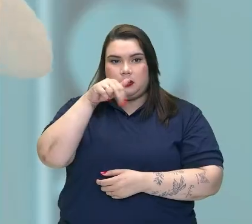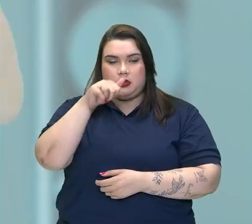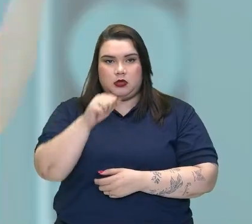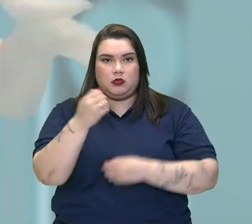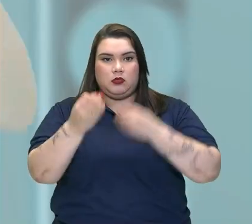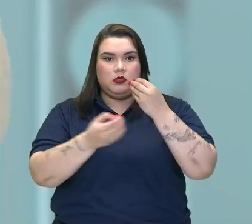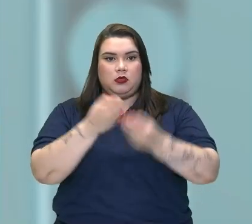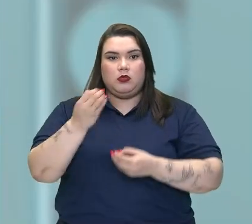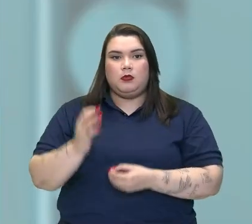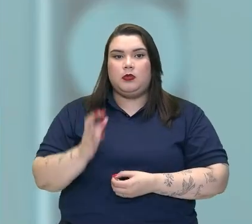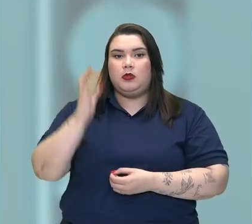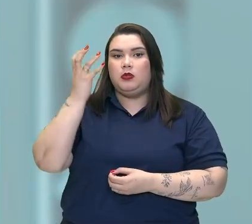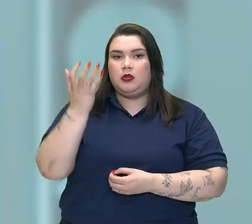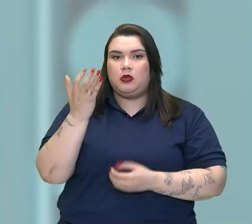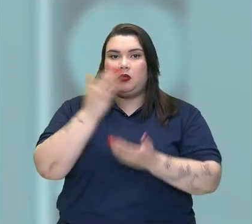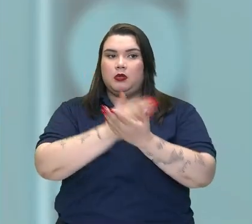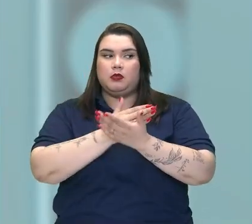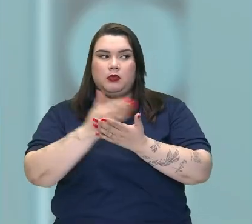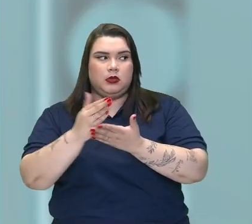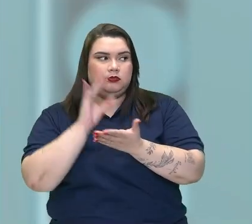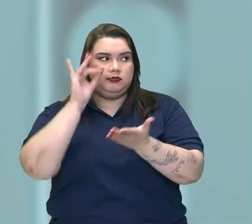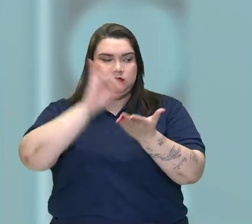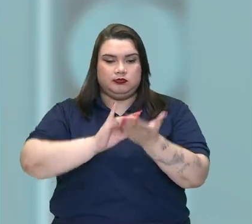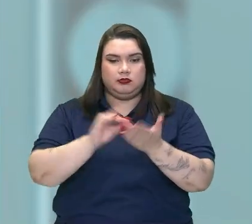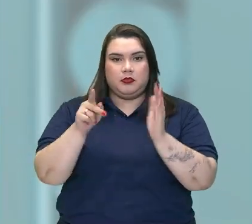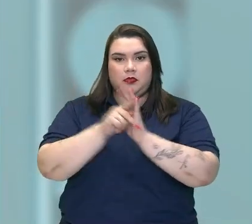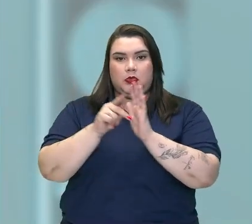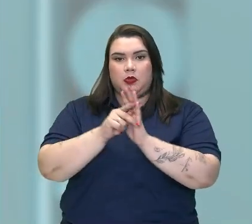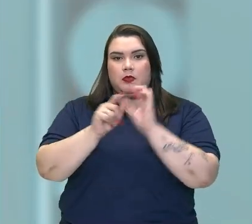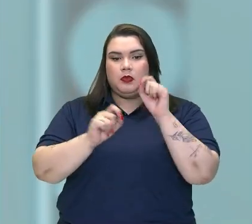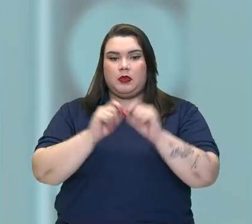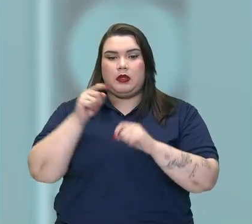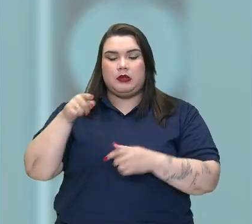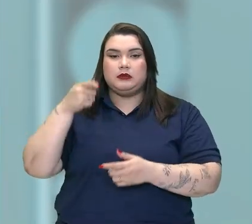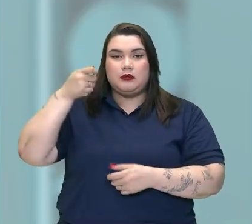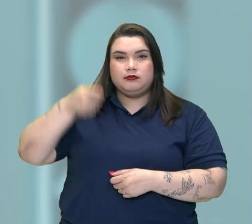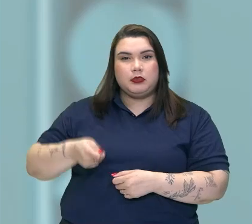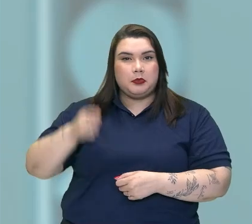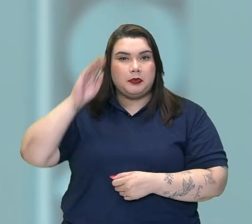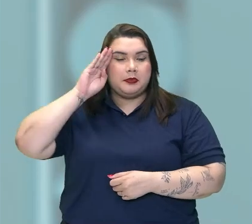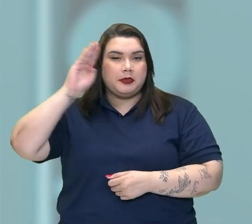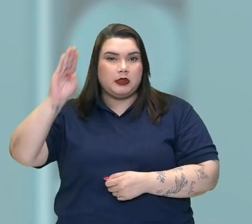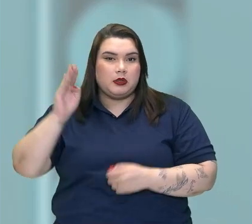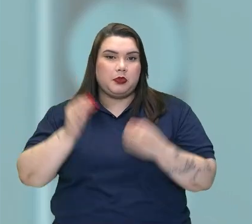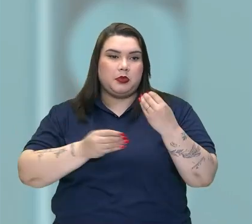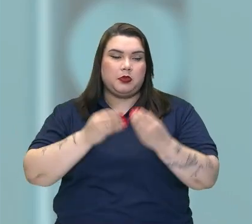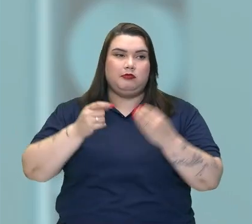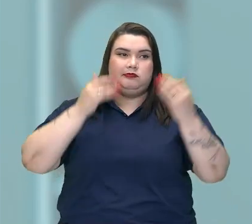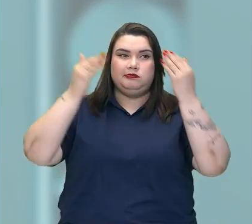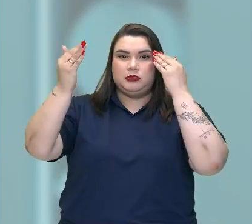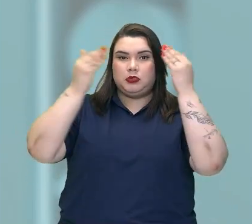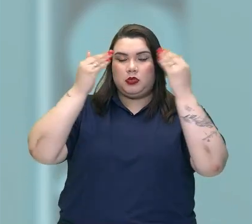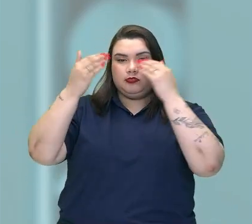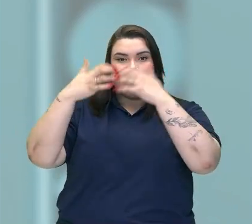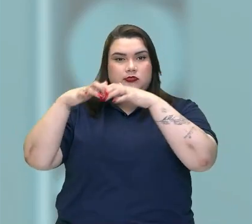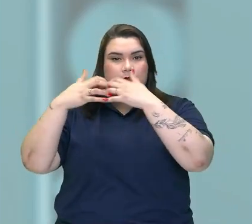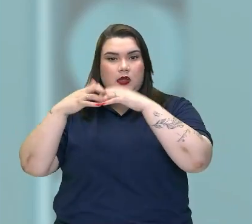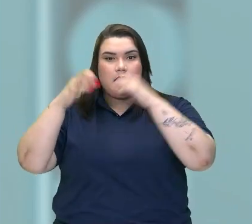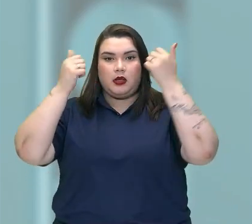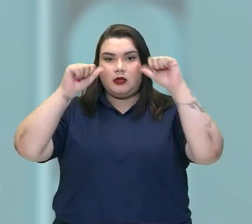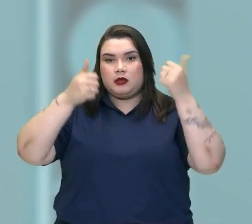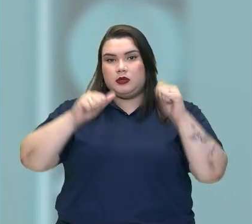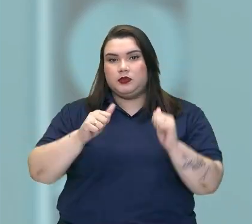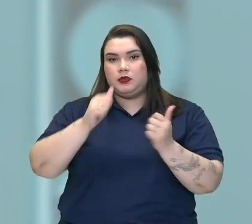pessoas começam a assumir, né, por causa da repressão militar. Essa questão da dimensão psicológica, essa análise